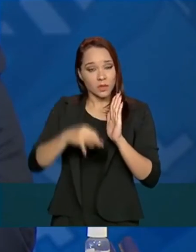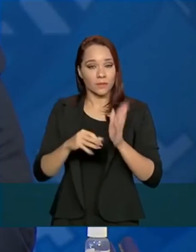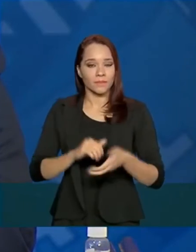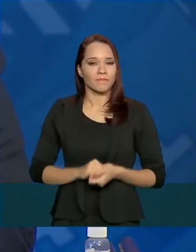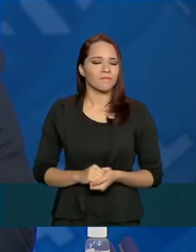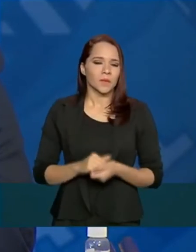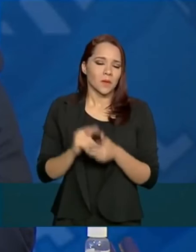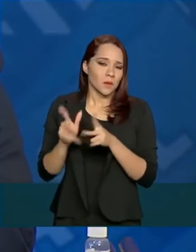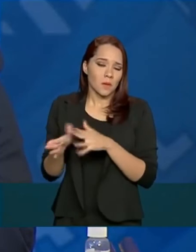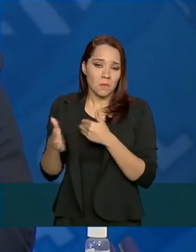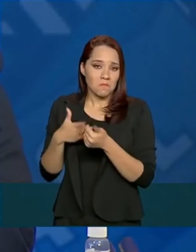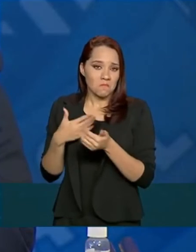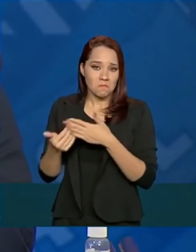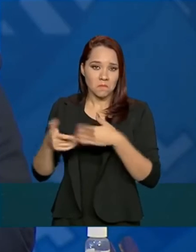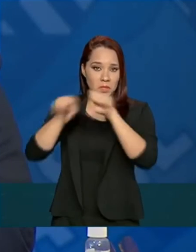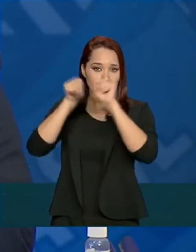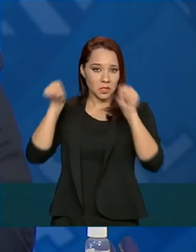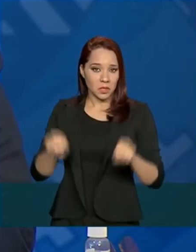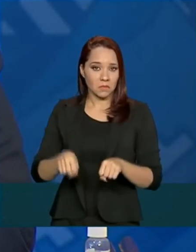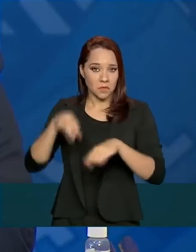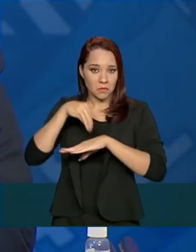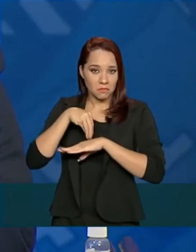qualquer sistema de informação,